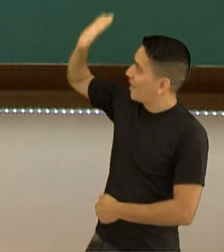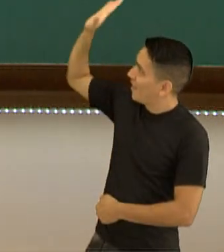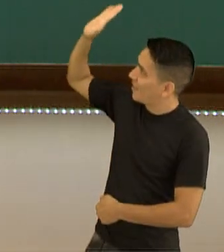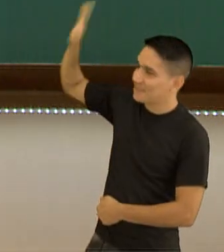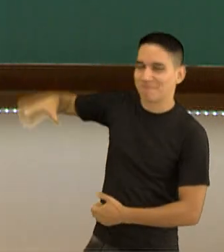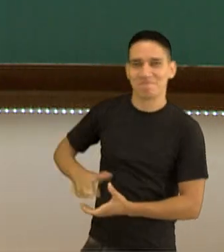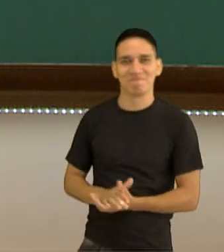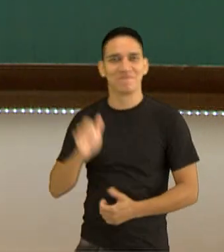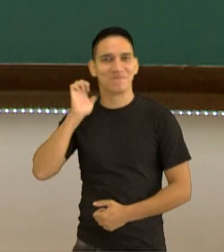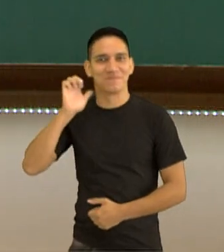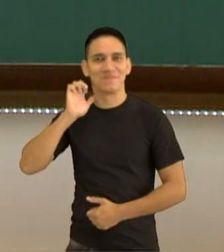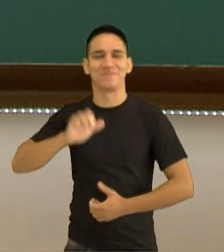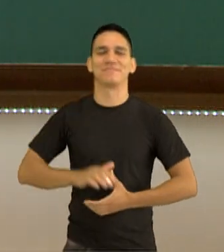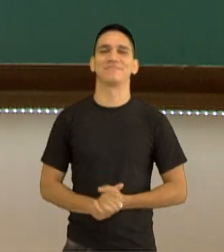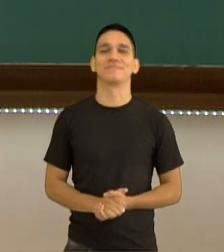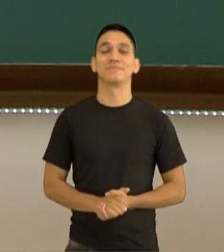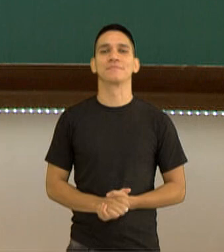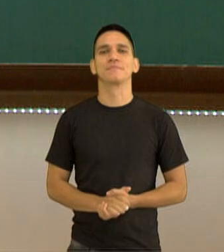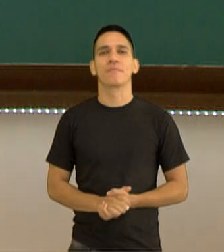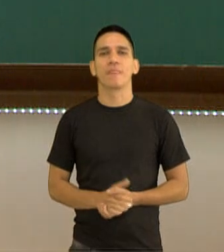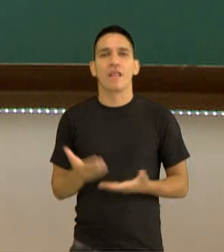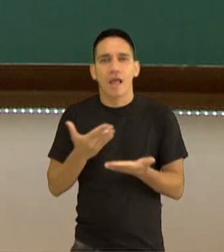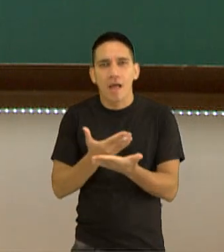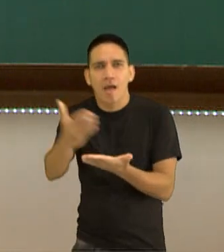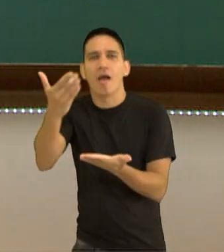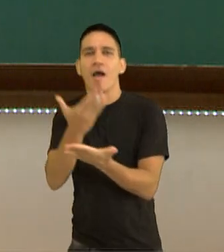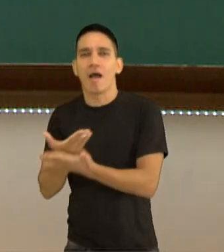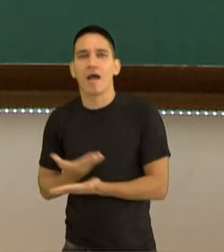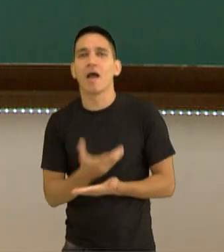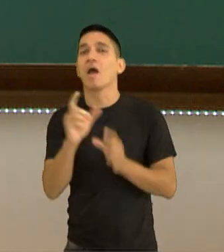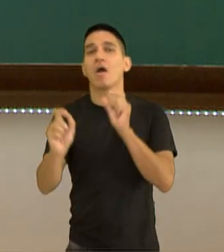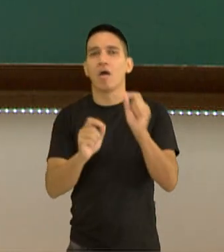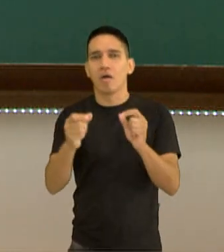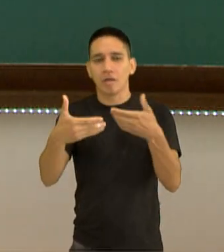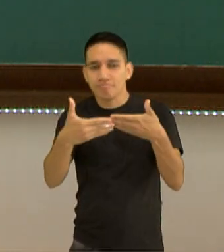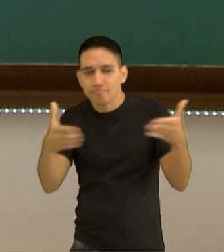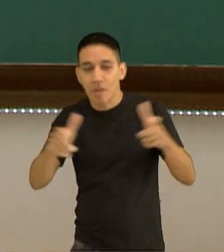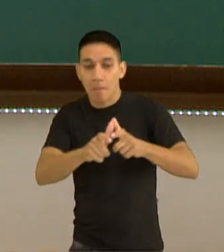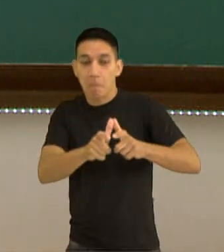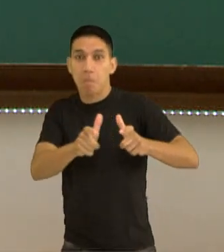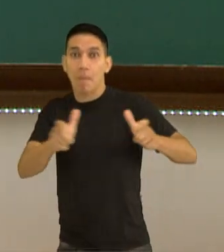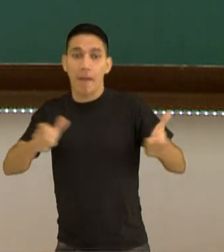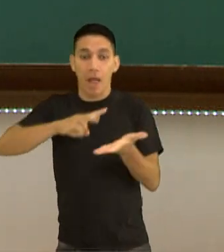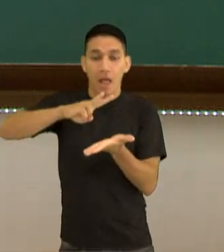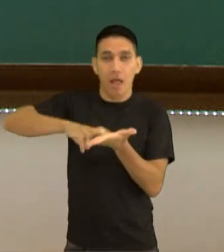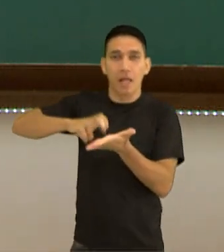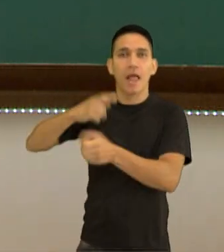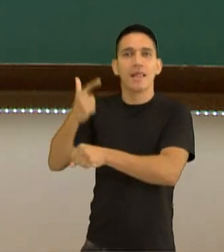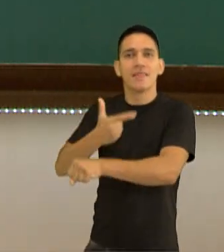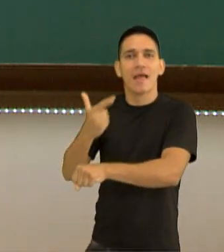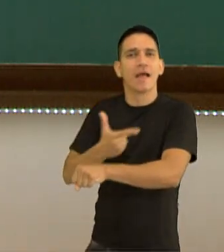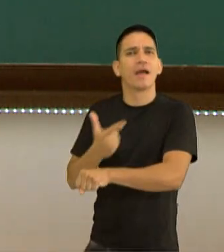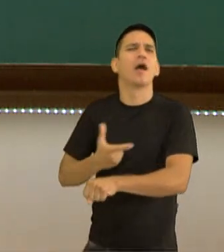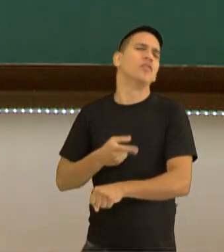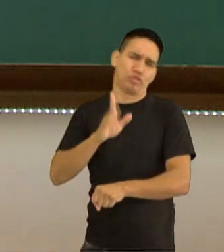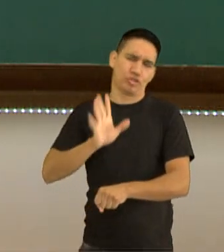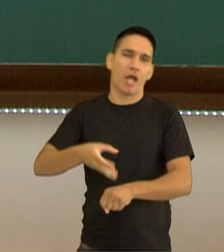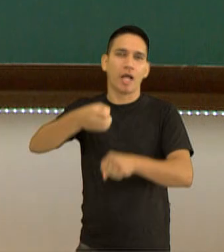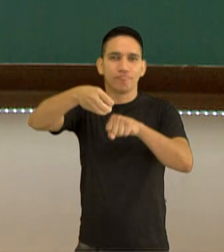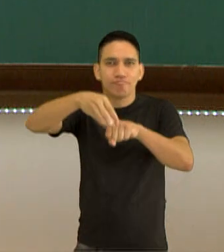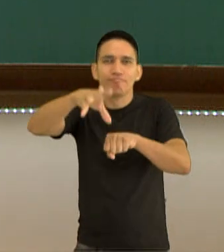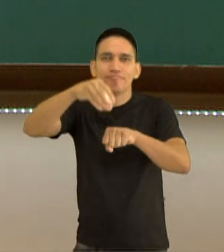Zion! Na aula de hoje, nós vamos ampliar o nosso repertório léxico, como a gente sempre comenta, ampliar o